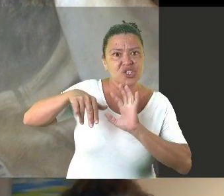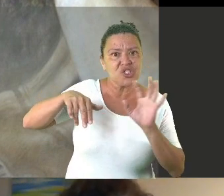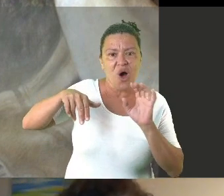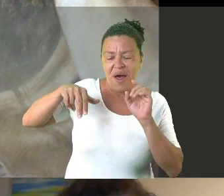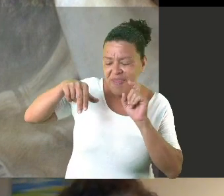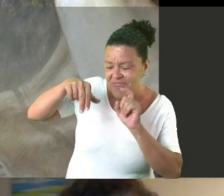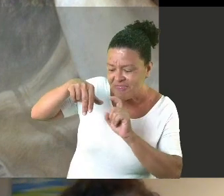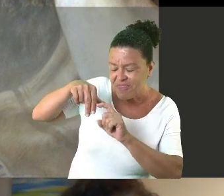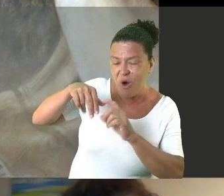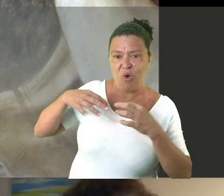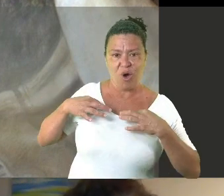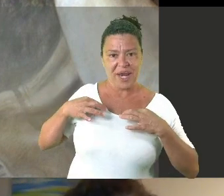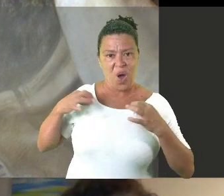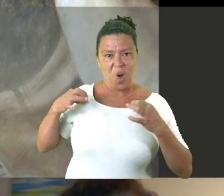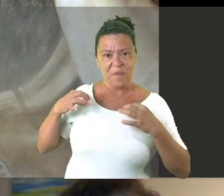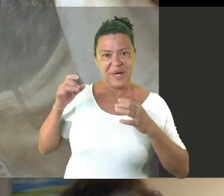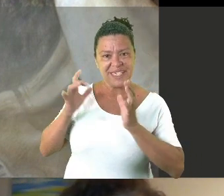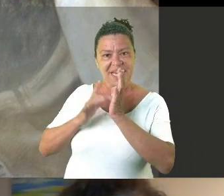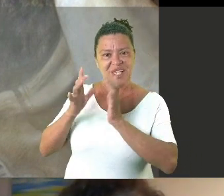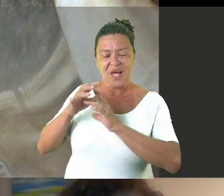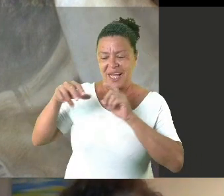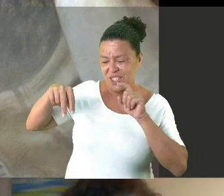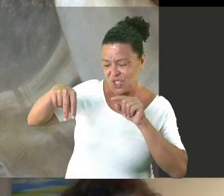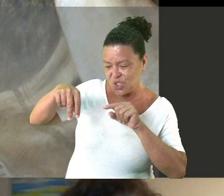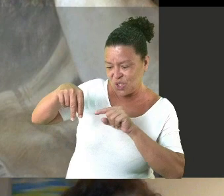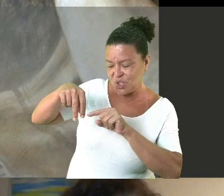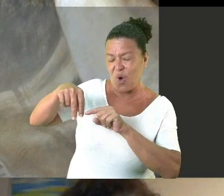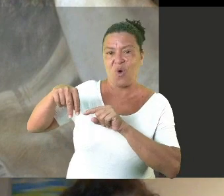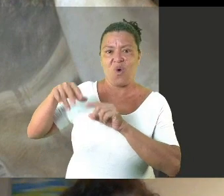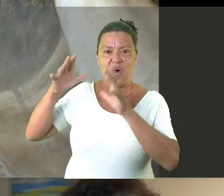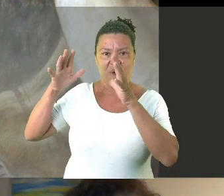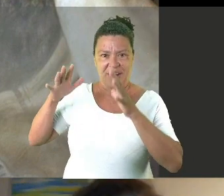na veste de Jesus, ela tocou no manto dele.